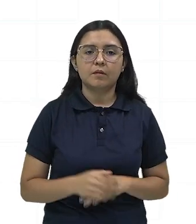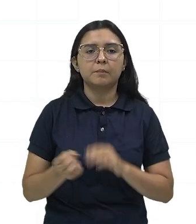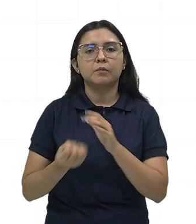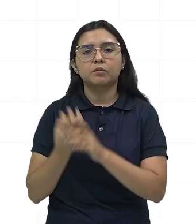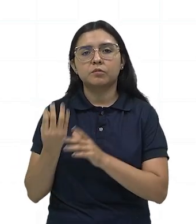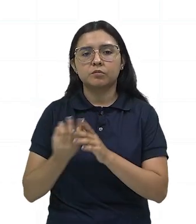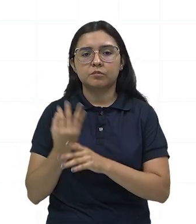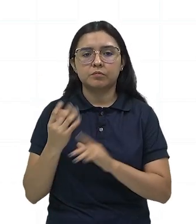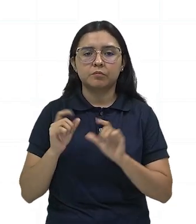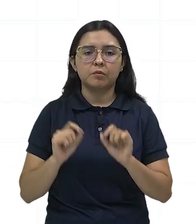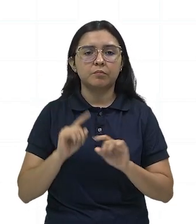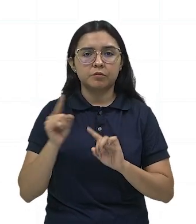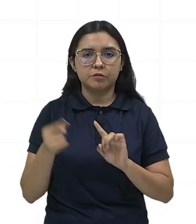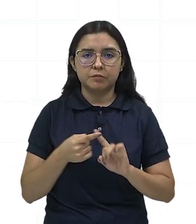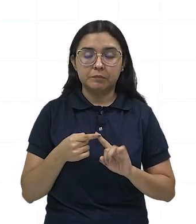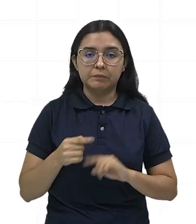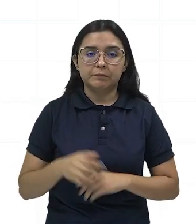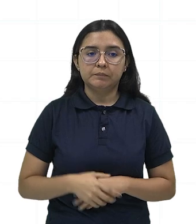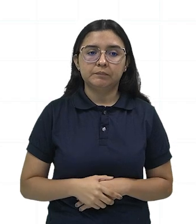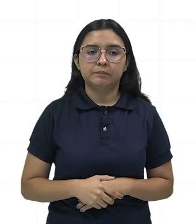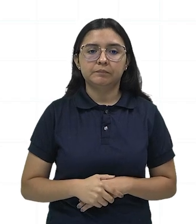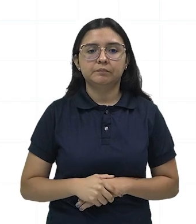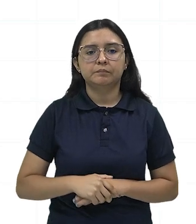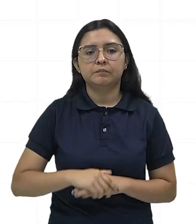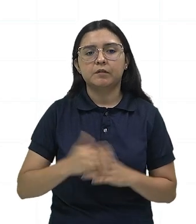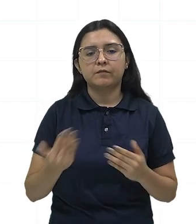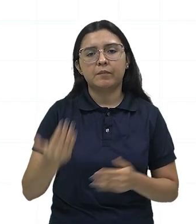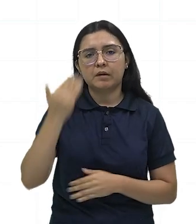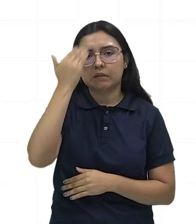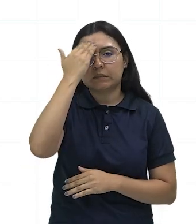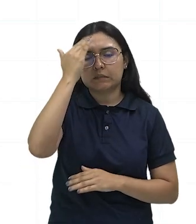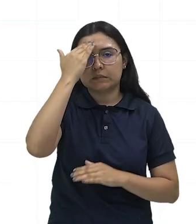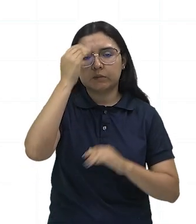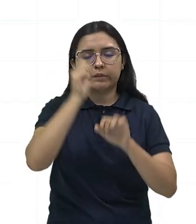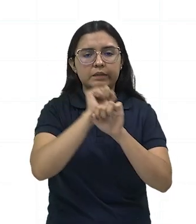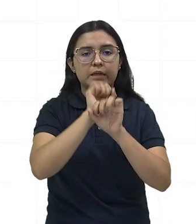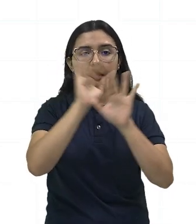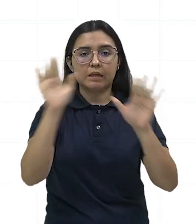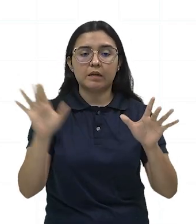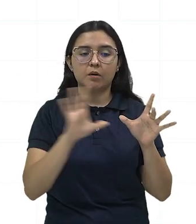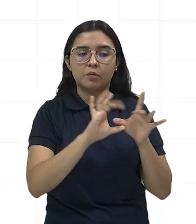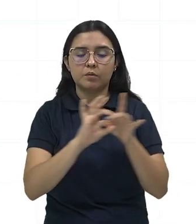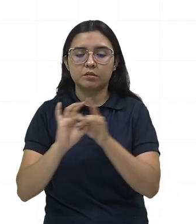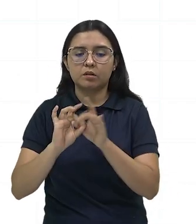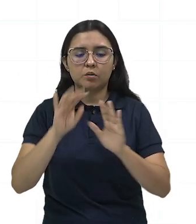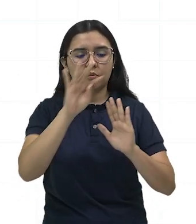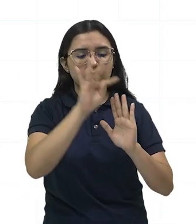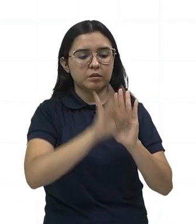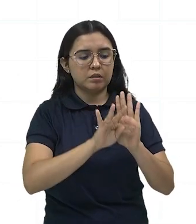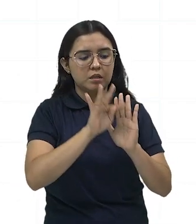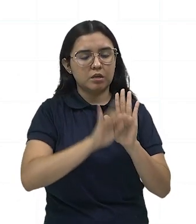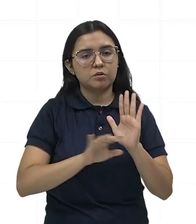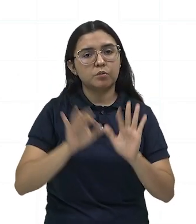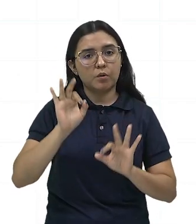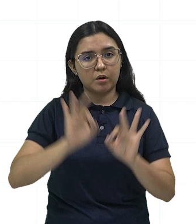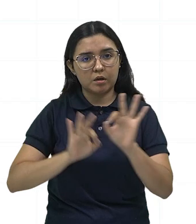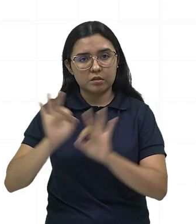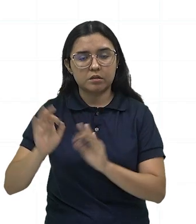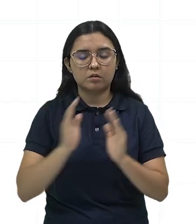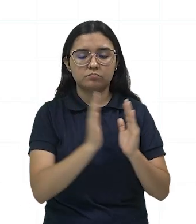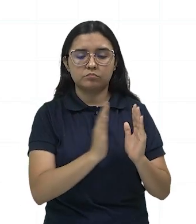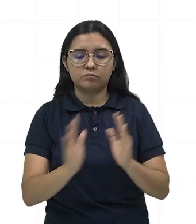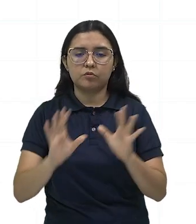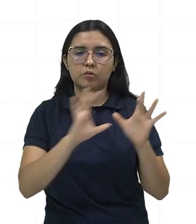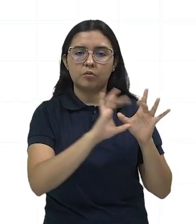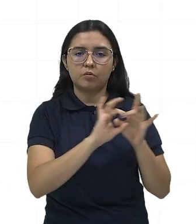eu vou alcançar com isso, né? Uma compreensão clara. Então, a coesão ajuda a garantir que o texto seja organizado de forma lógica e